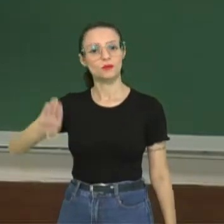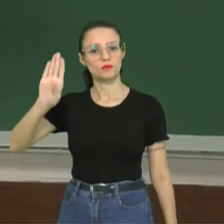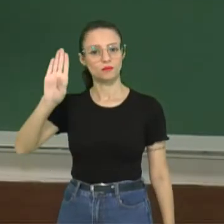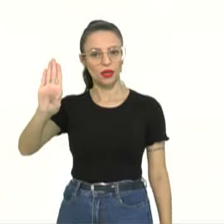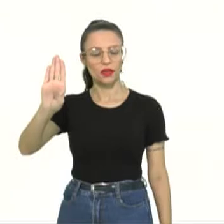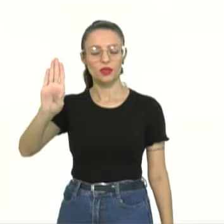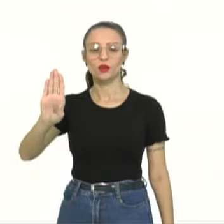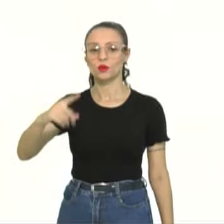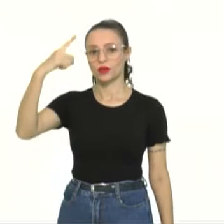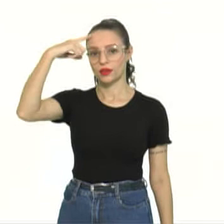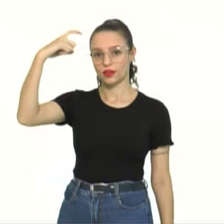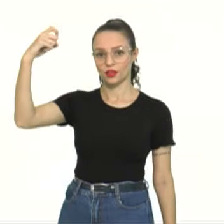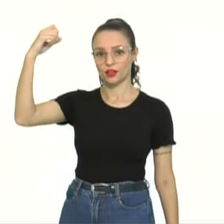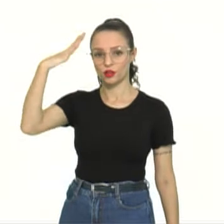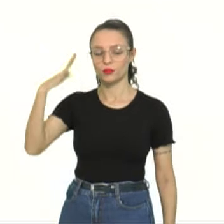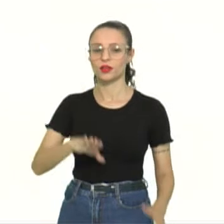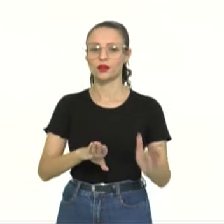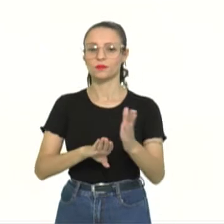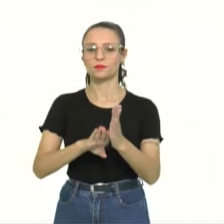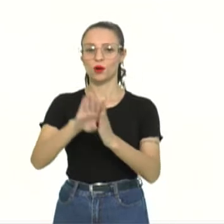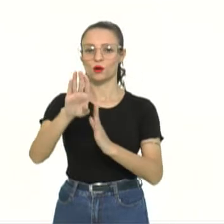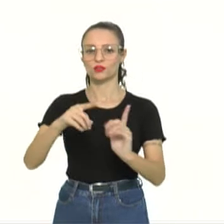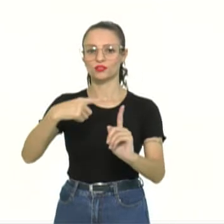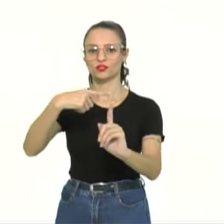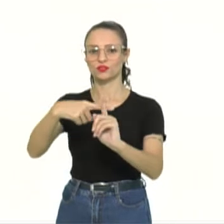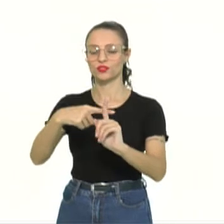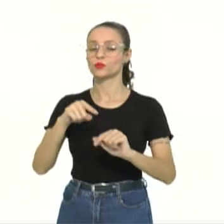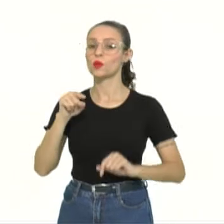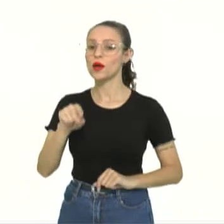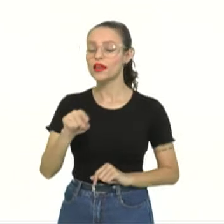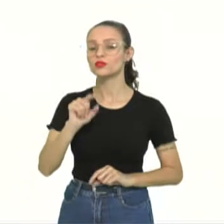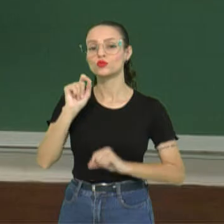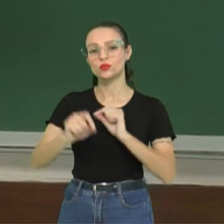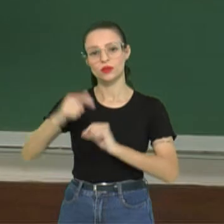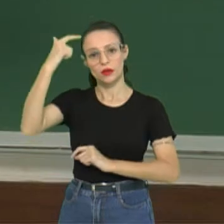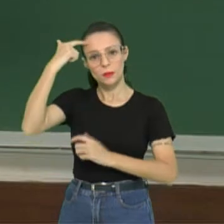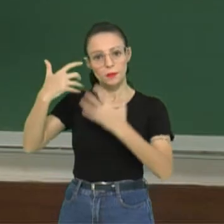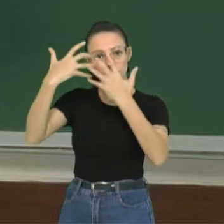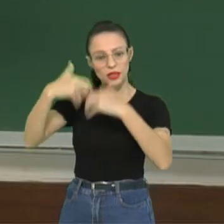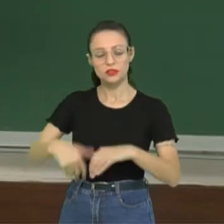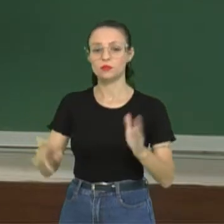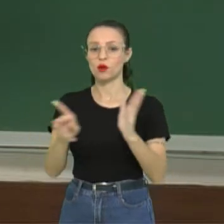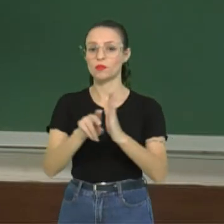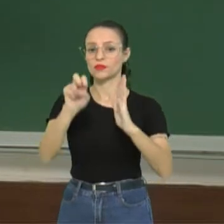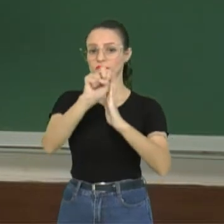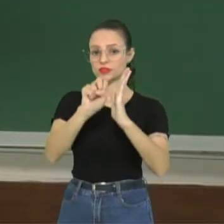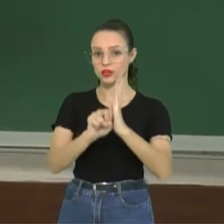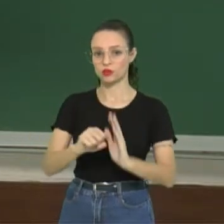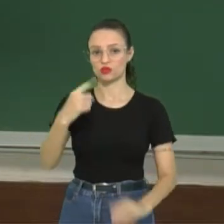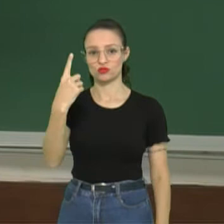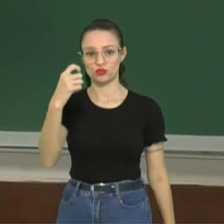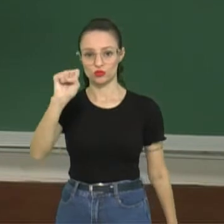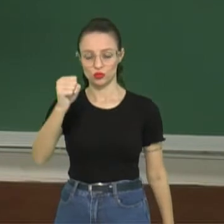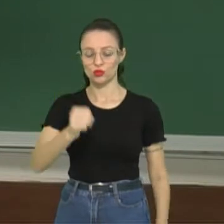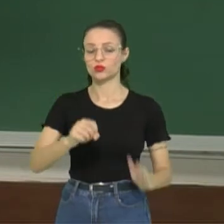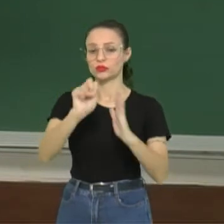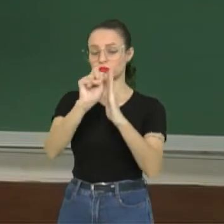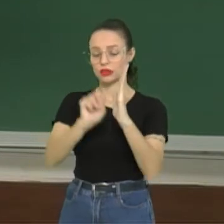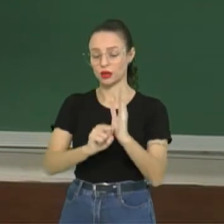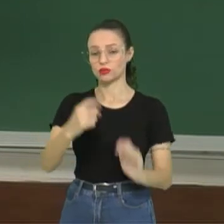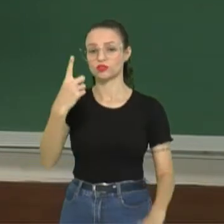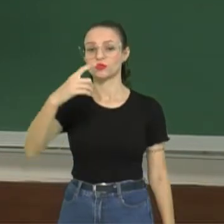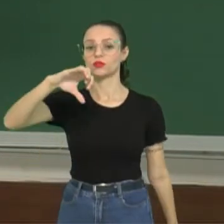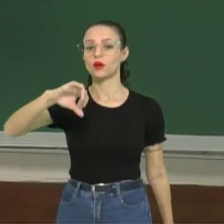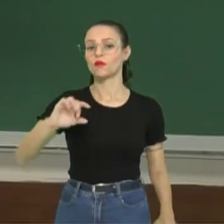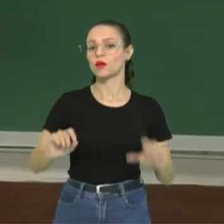B iluminismo e positivismo Essas são escolas de pensamento lá do século 18 do século 19